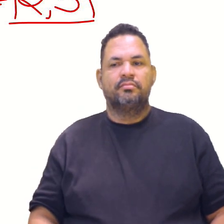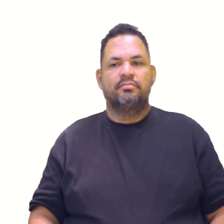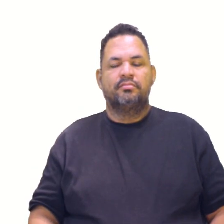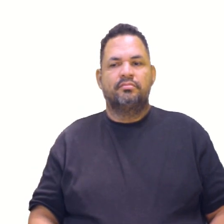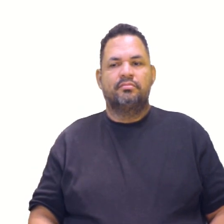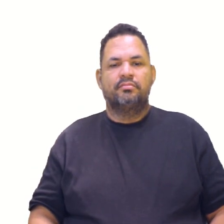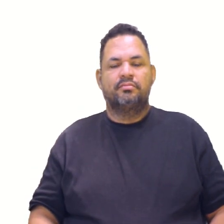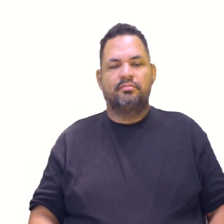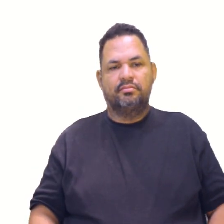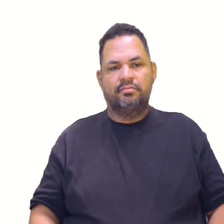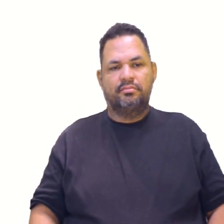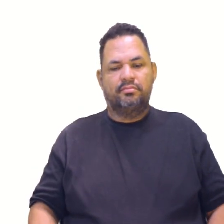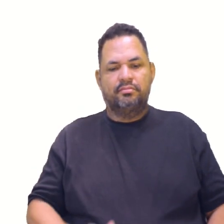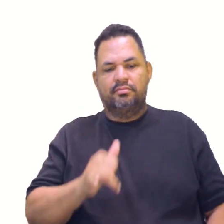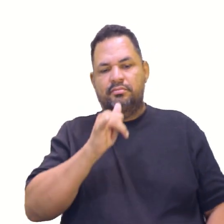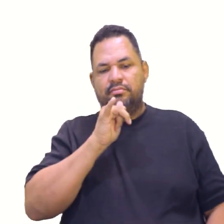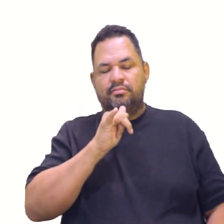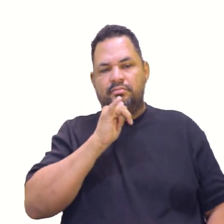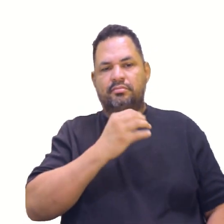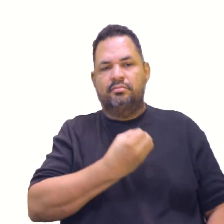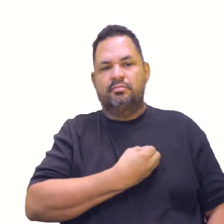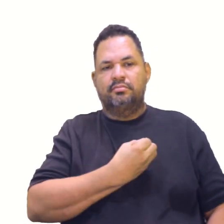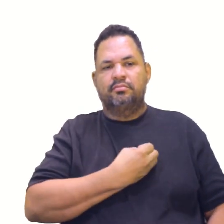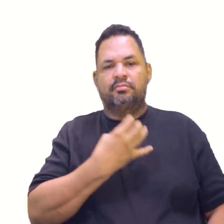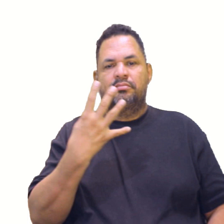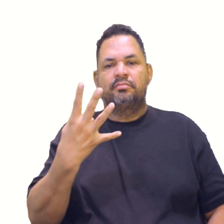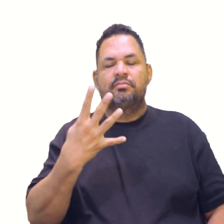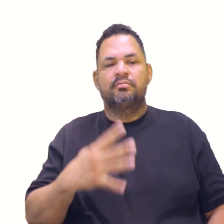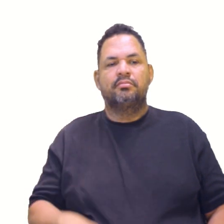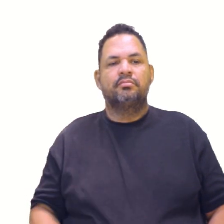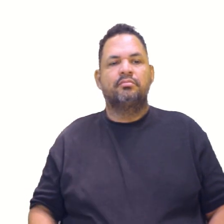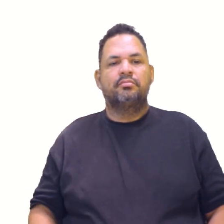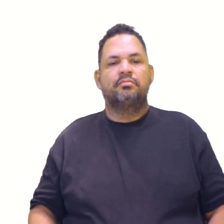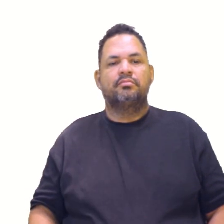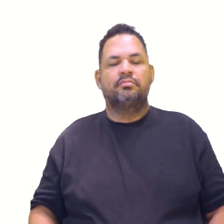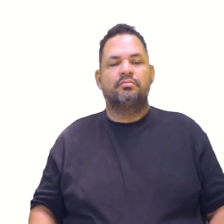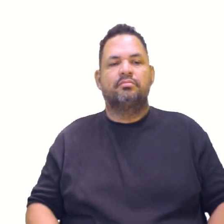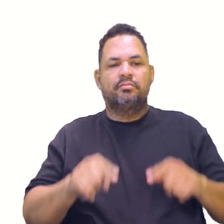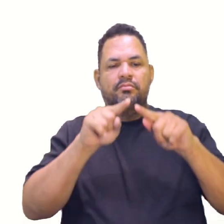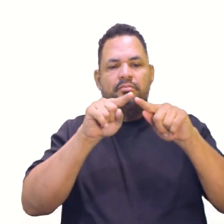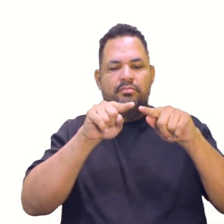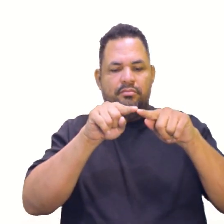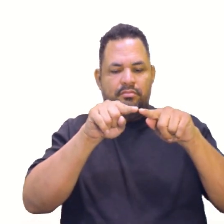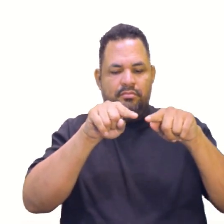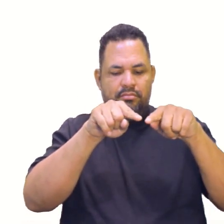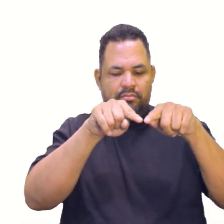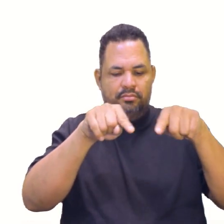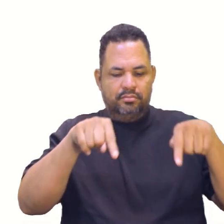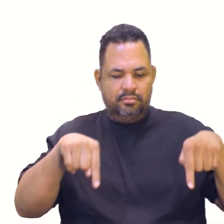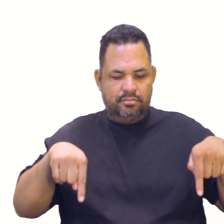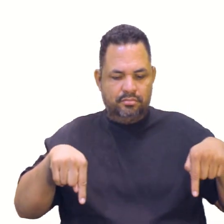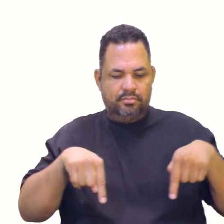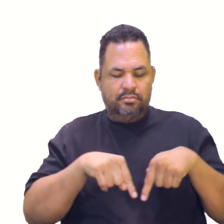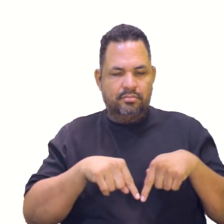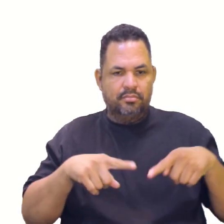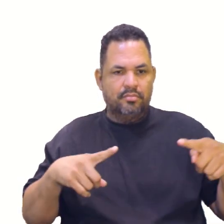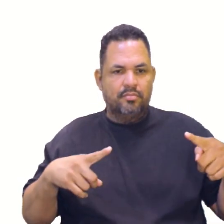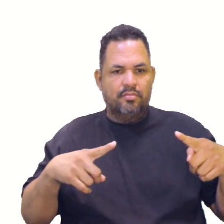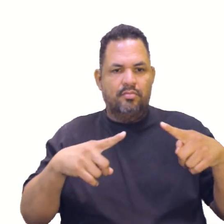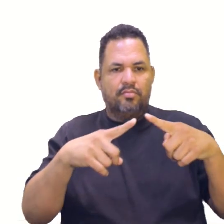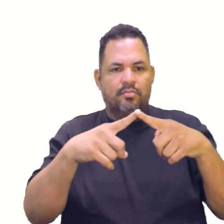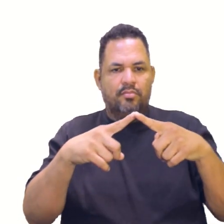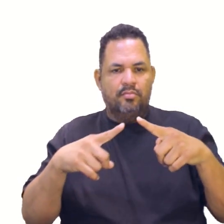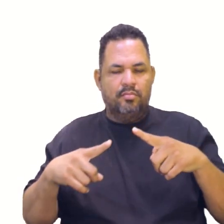Maravilha! Vamos de exemplo número 4, então. Bora ver. Um triângulo tem como vértices